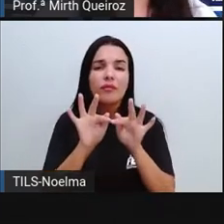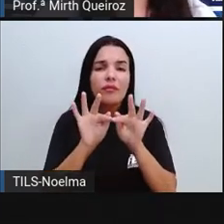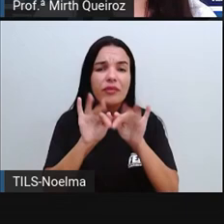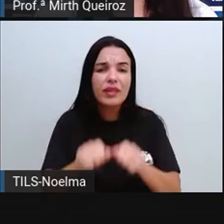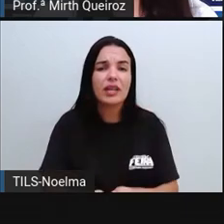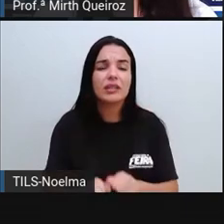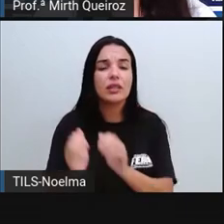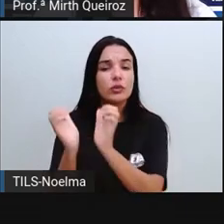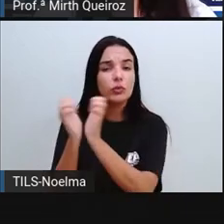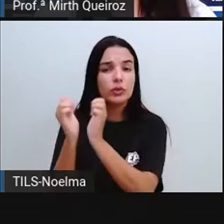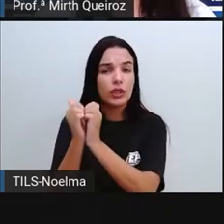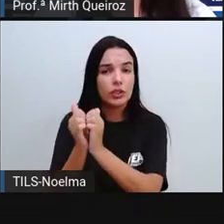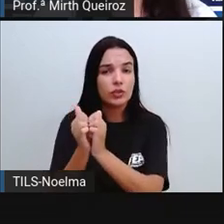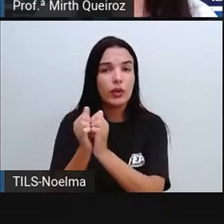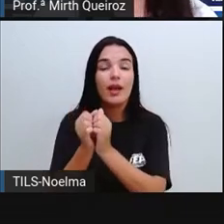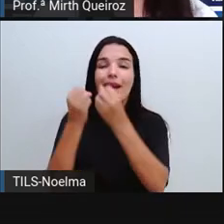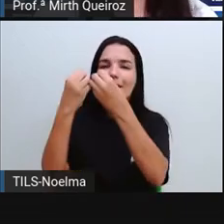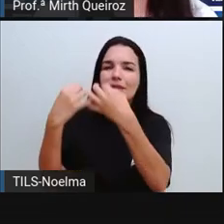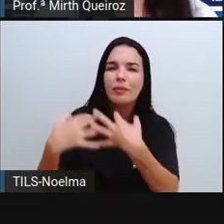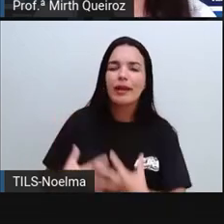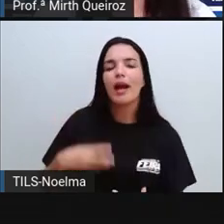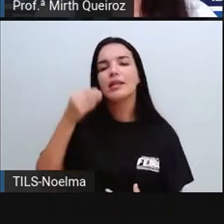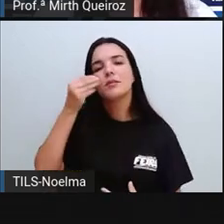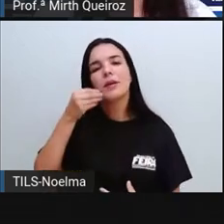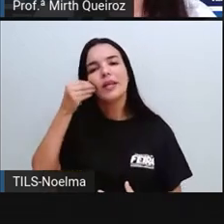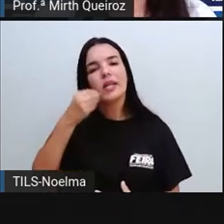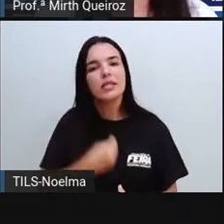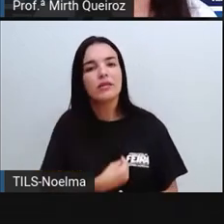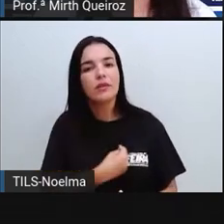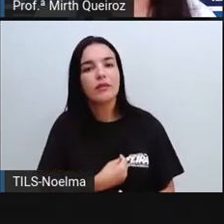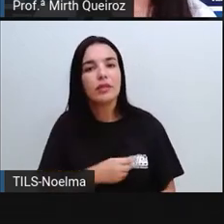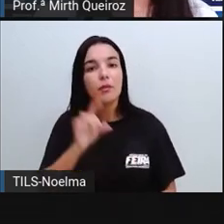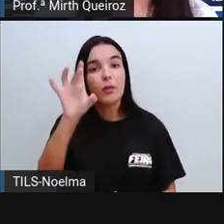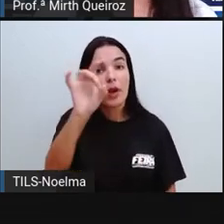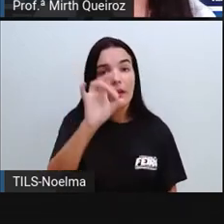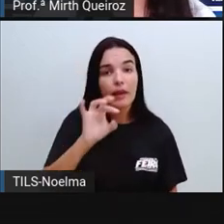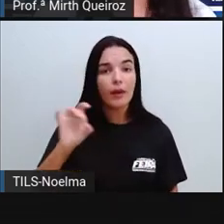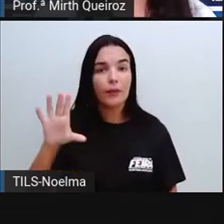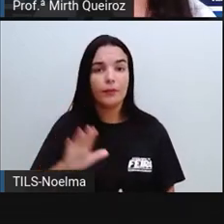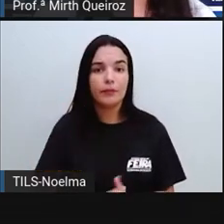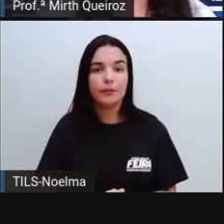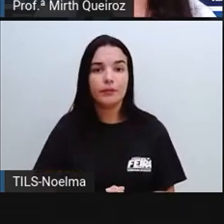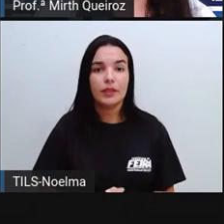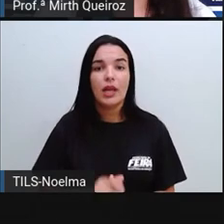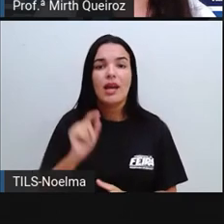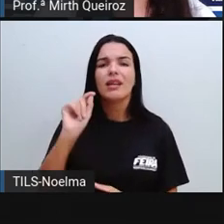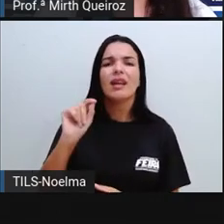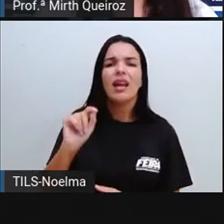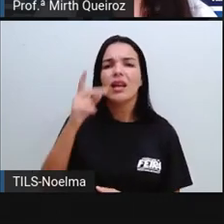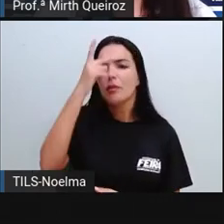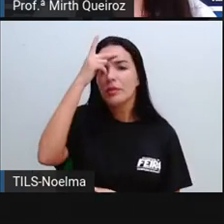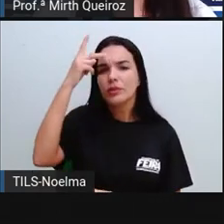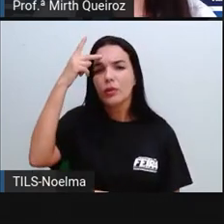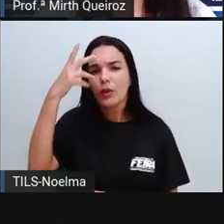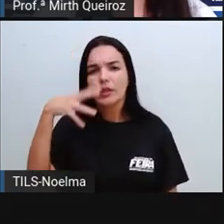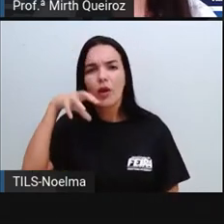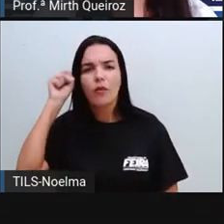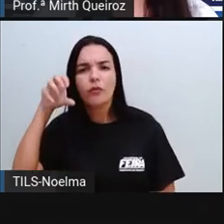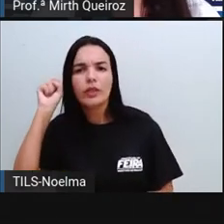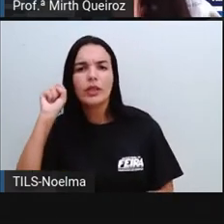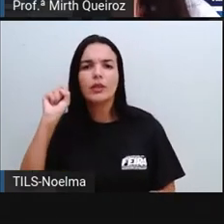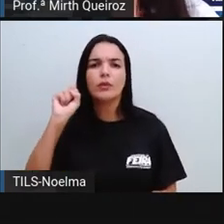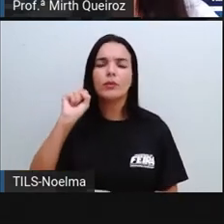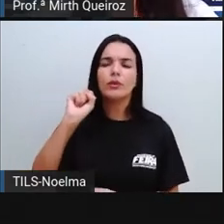Que é relatar as experiências vividas. Observe se vocês estão relatando uma experiência. Perfil dos interlocutores, né? O locutor, que é